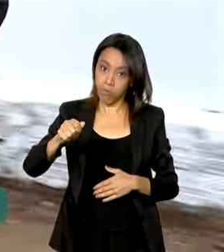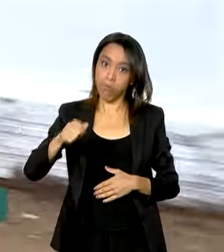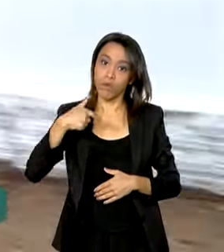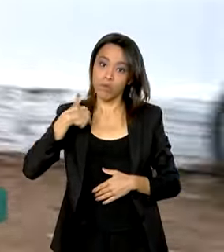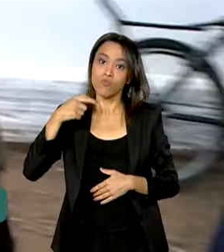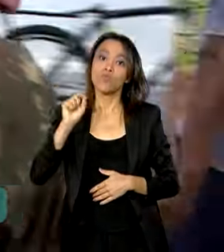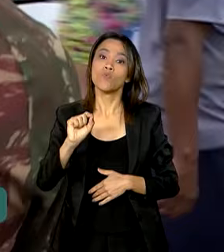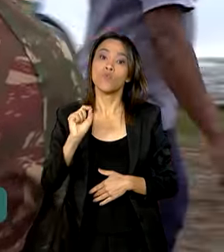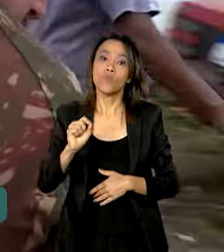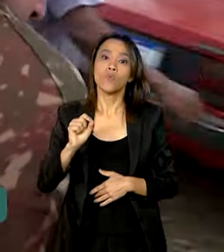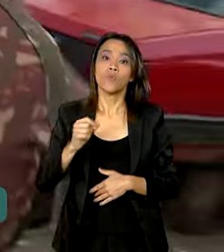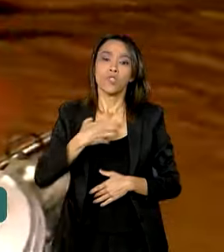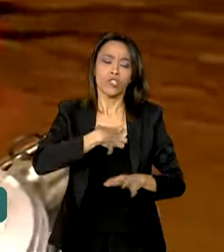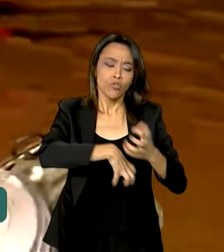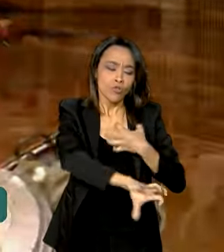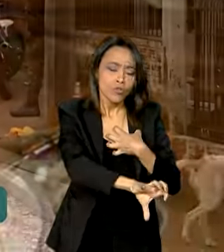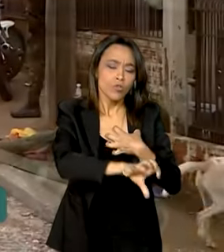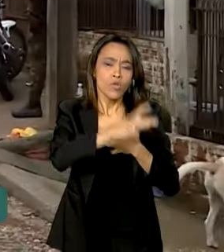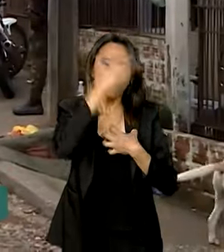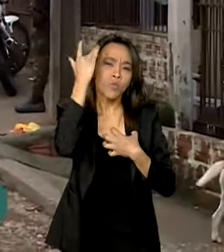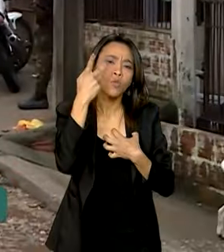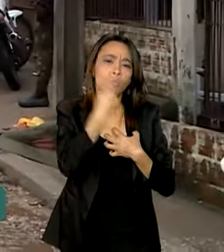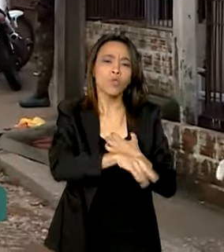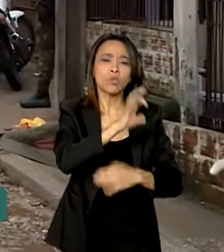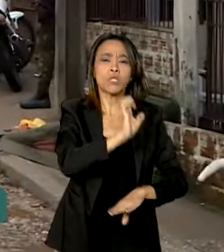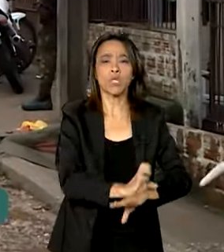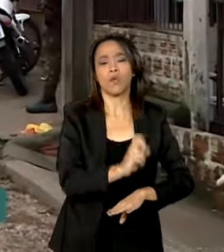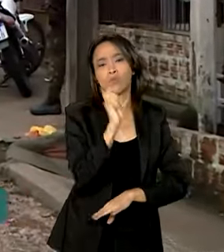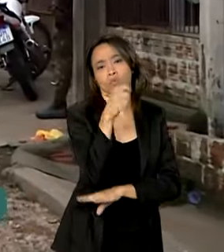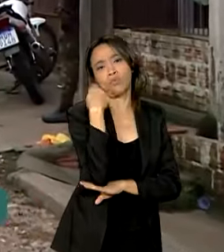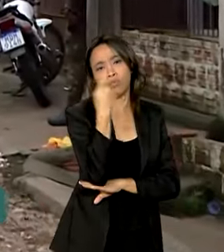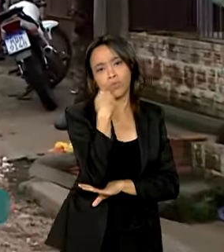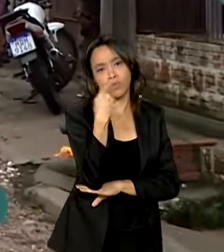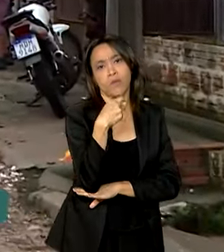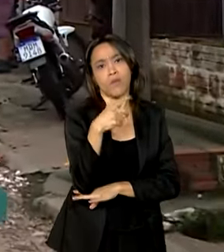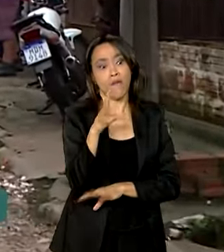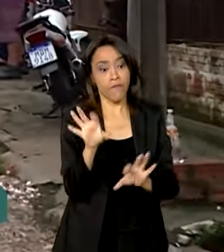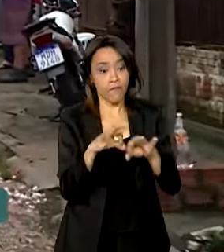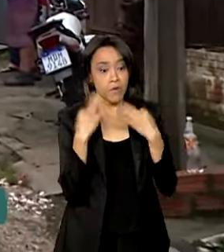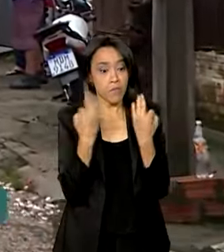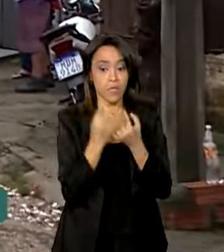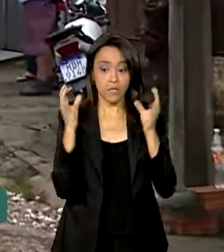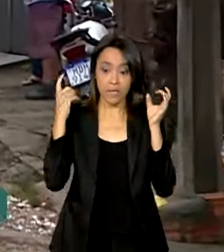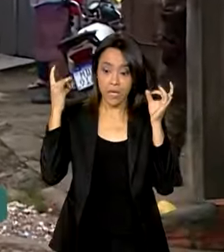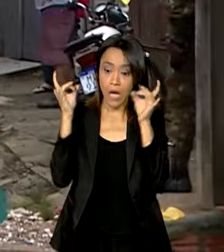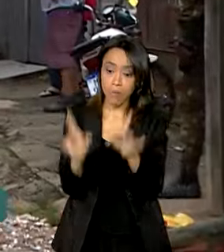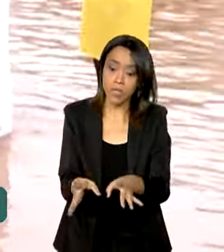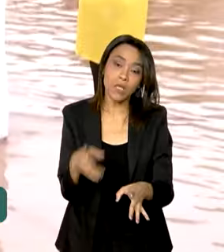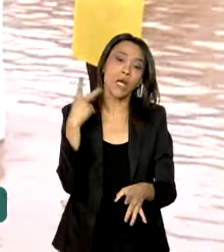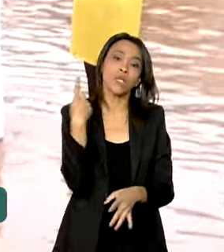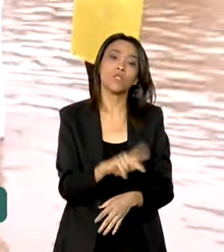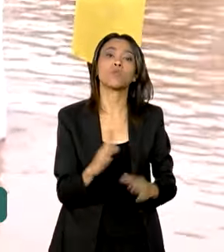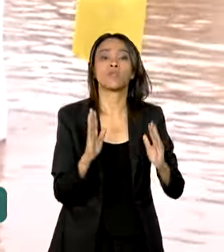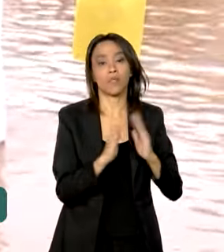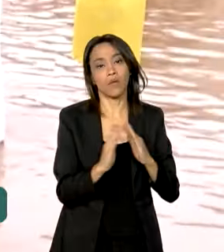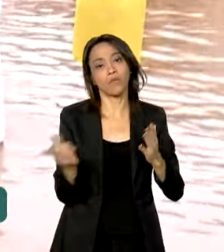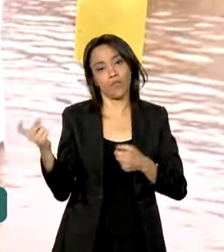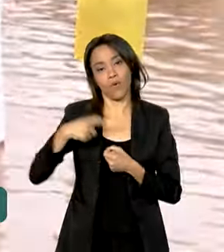Sul e falou sobre as famílias, né, que tiveram que abandonar suas casas. Eu volto com você aí no estúdio.